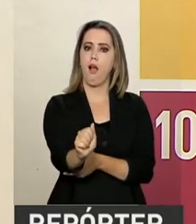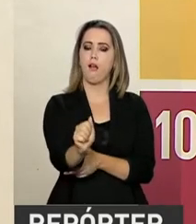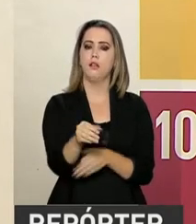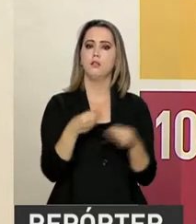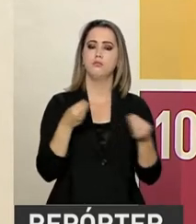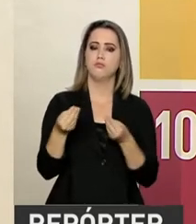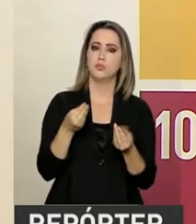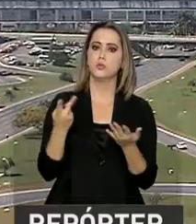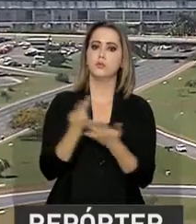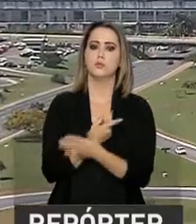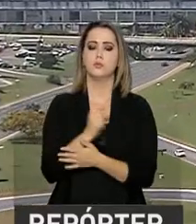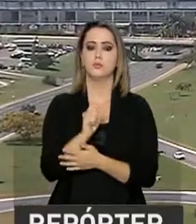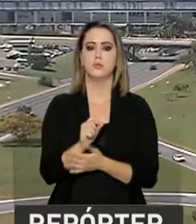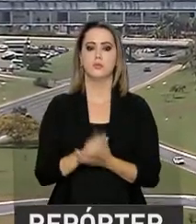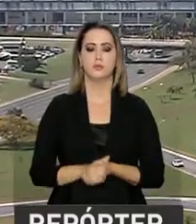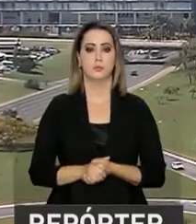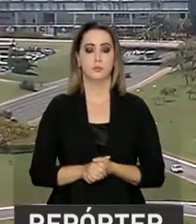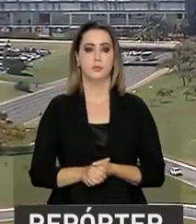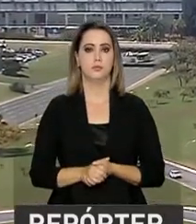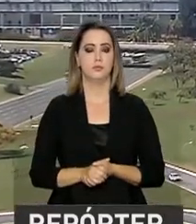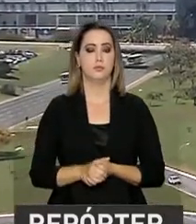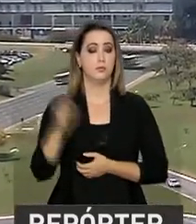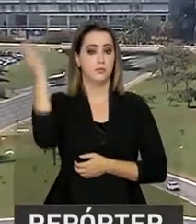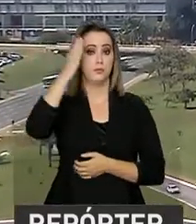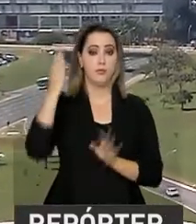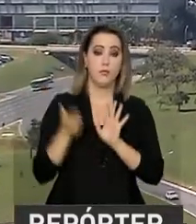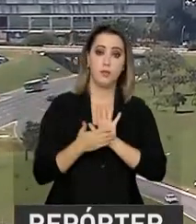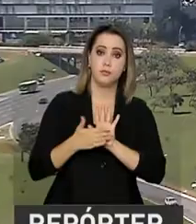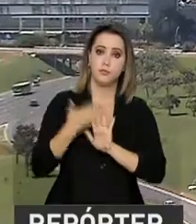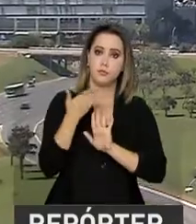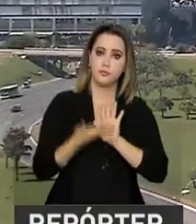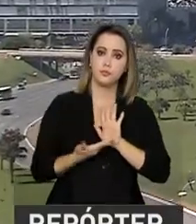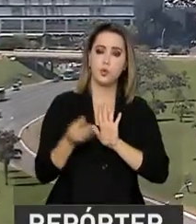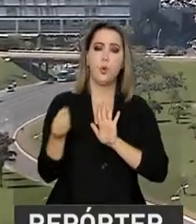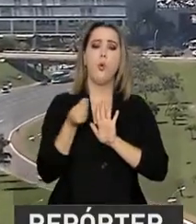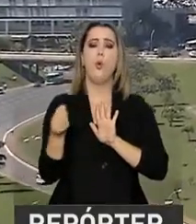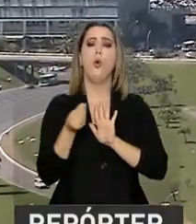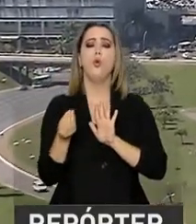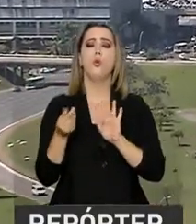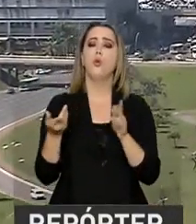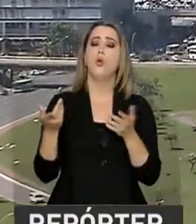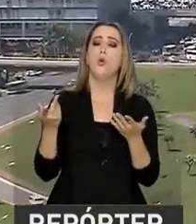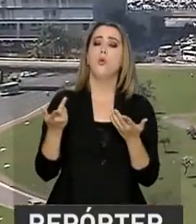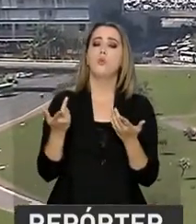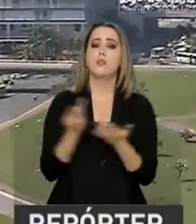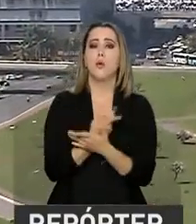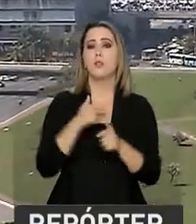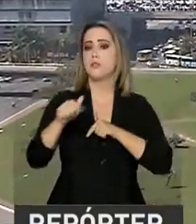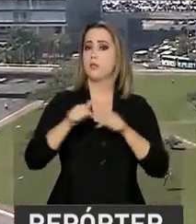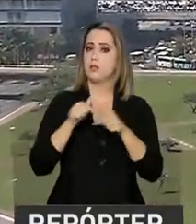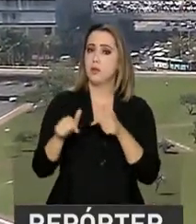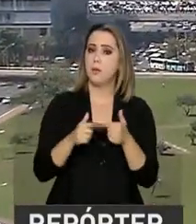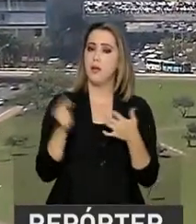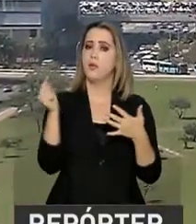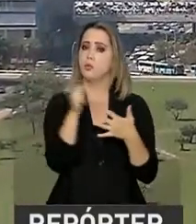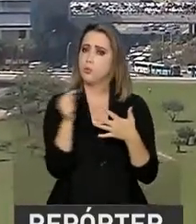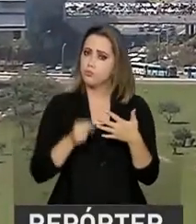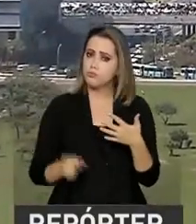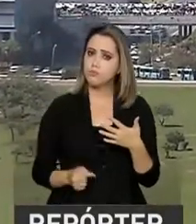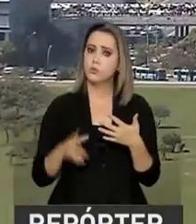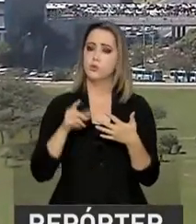objetivo 109 metros o brasil apresentou um relatório sobre como está a adoção na prática dos objetivos de